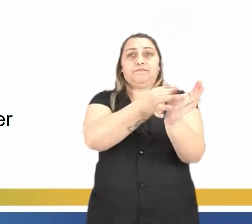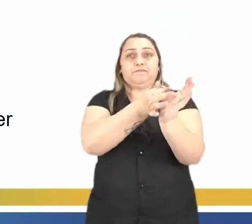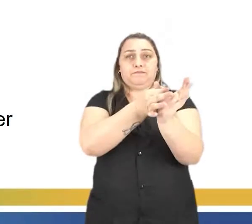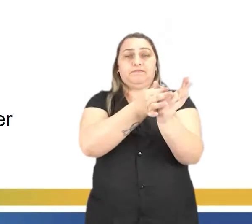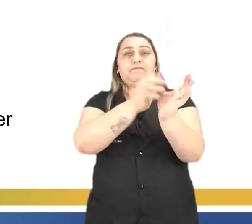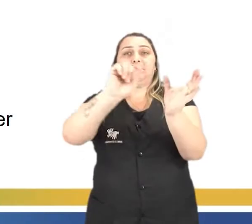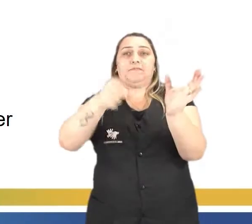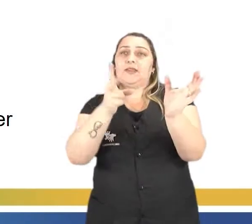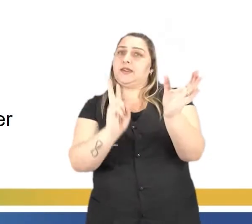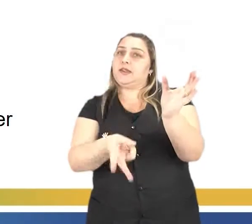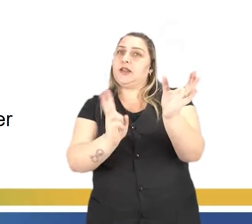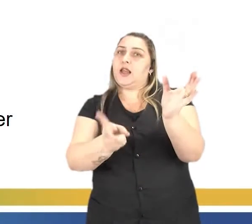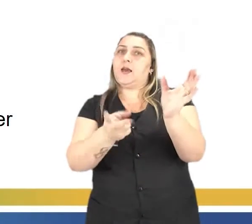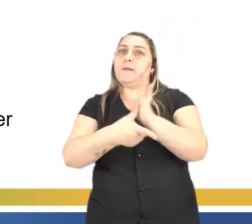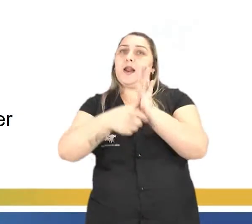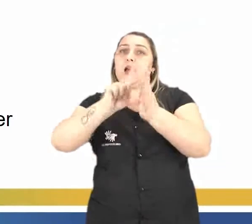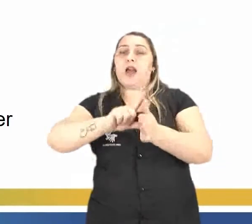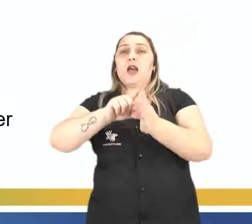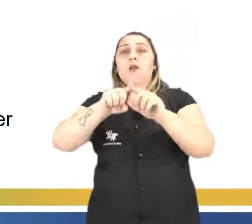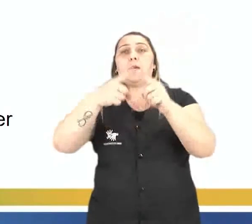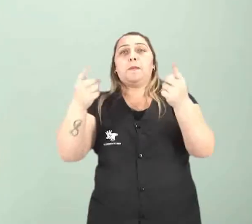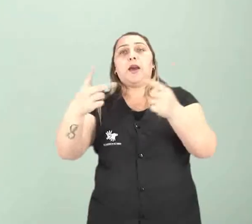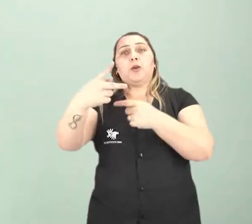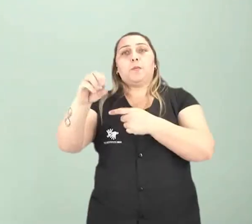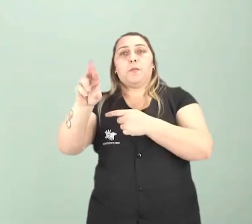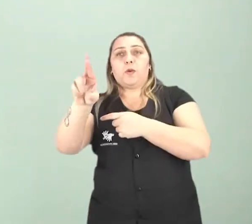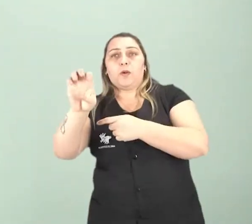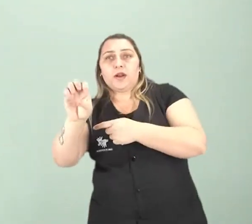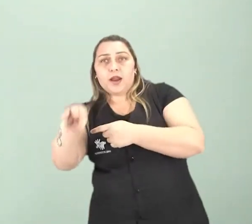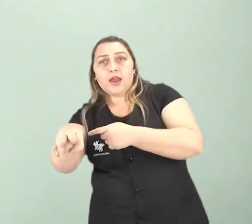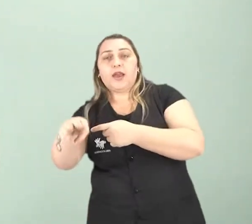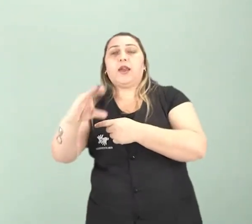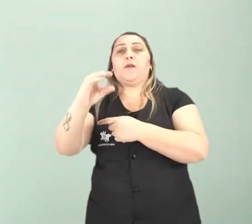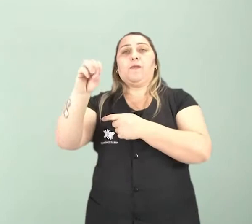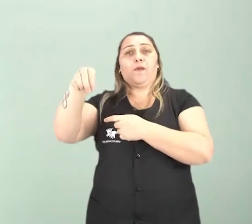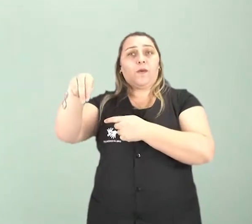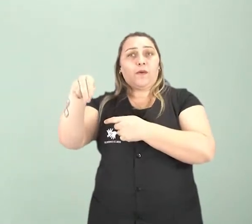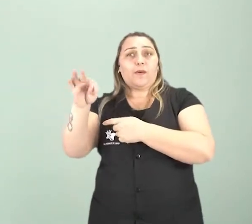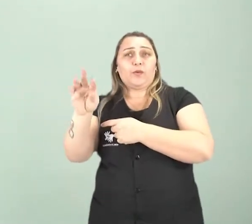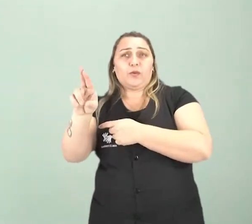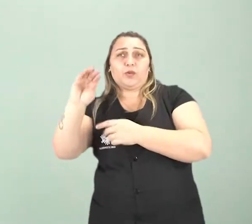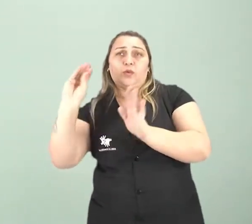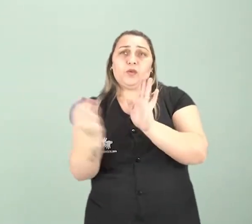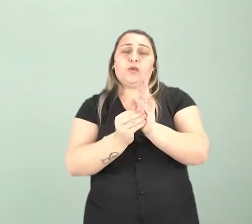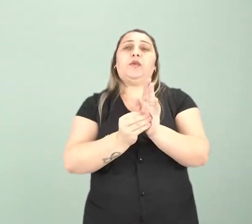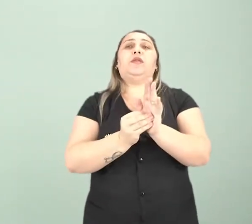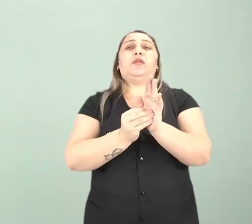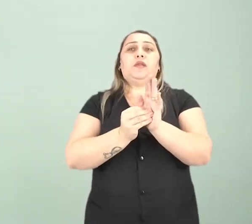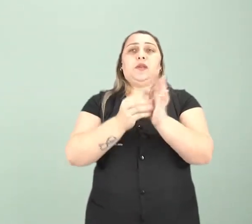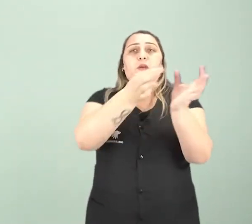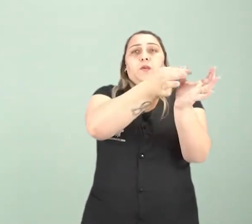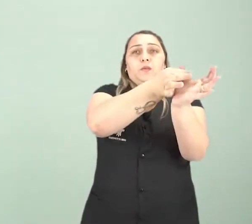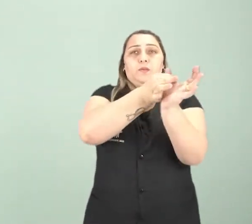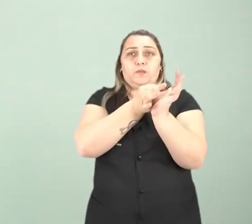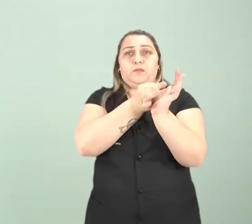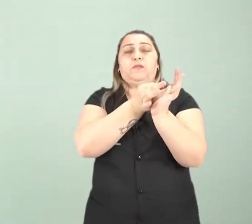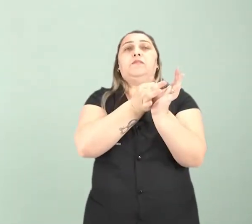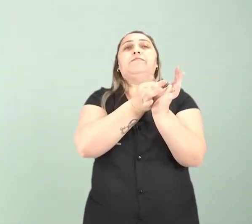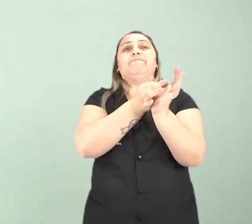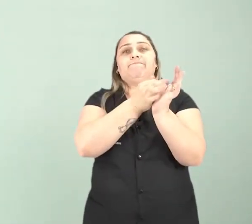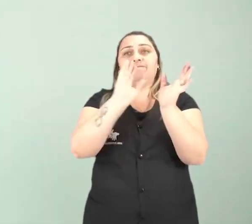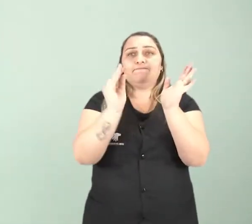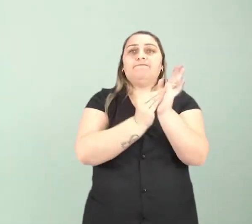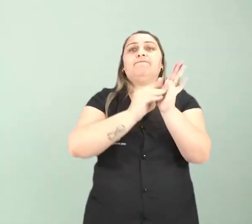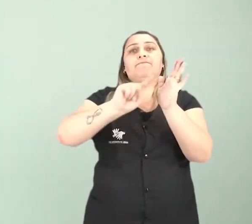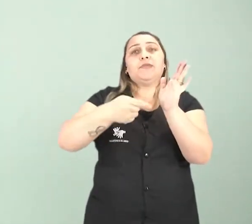Então a vírgula sempre vai vir antes do mas, do porém, do contudo. Toda vez que eu vou colocar uma conjunção como essa, eu